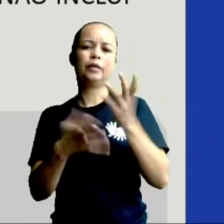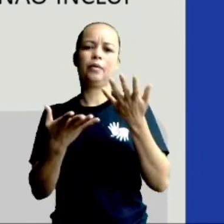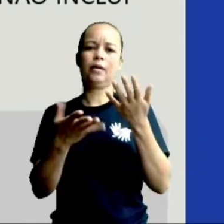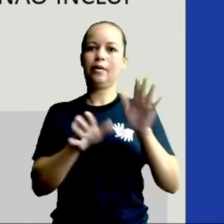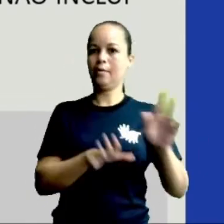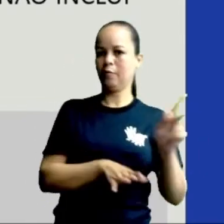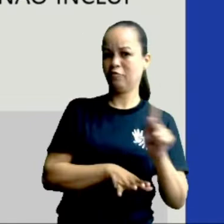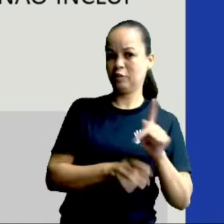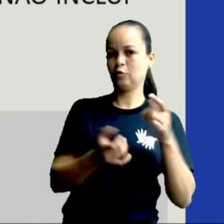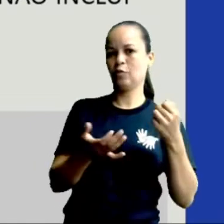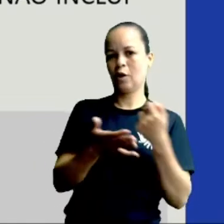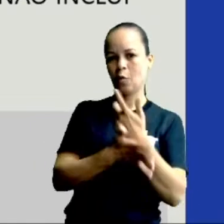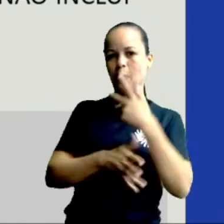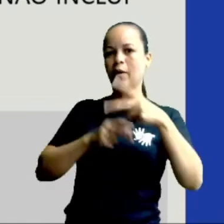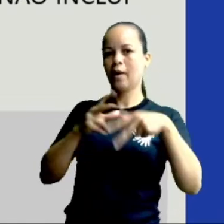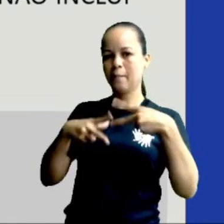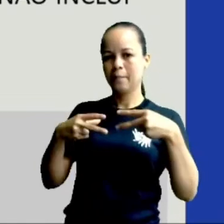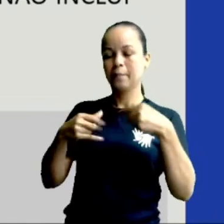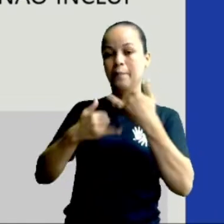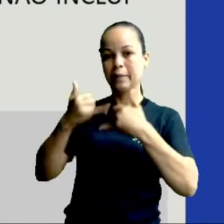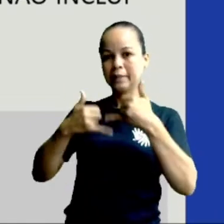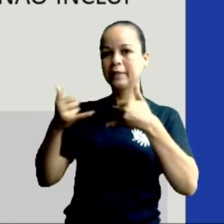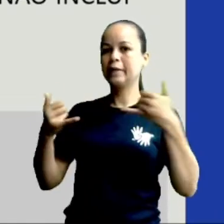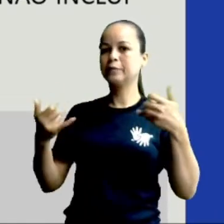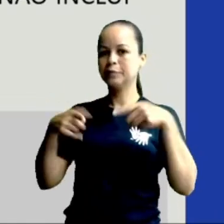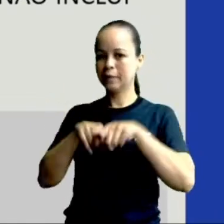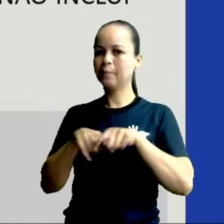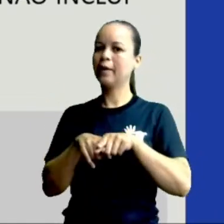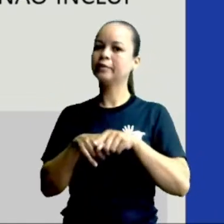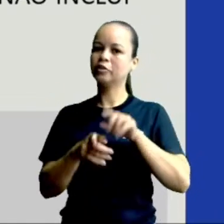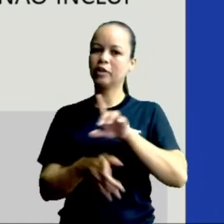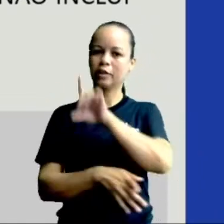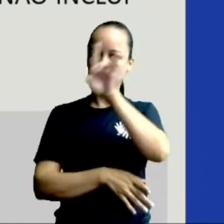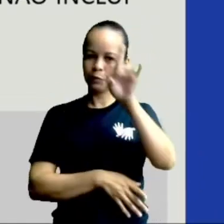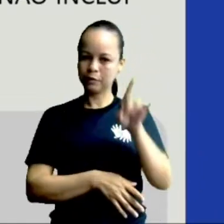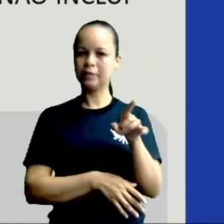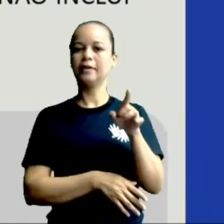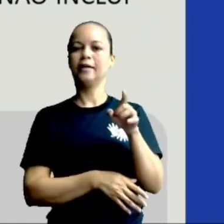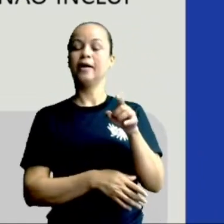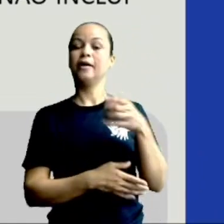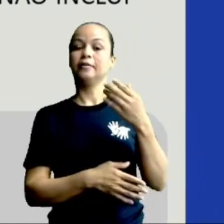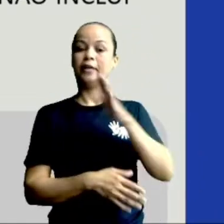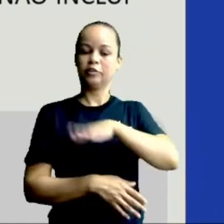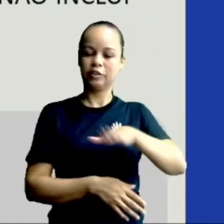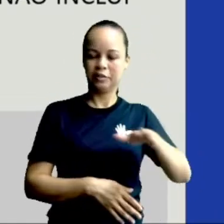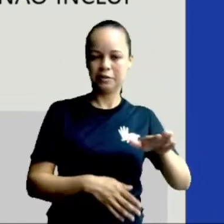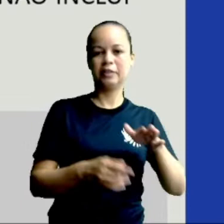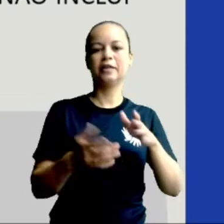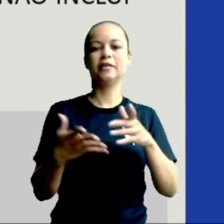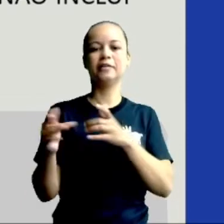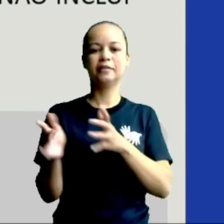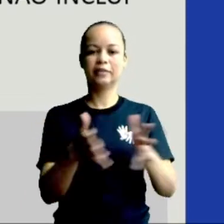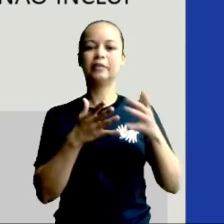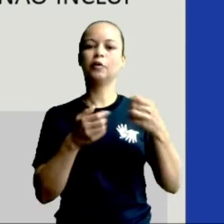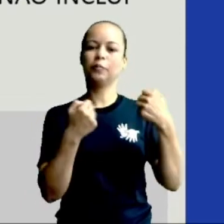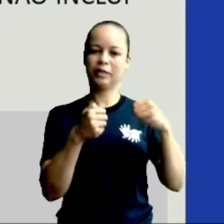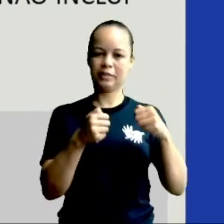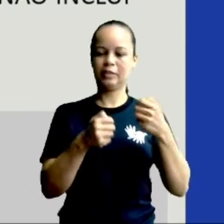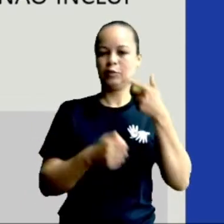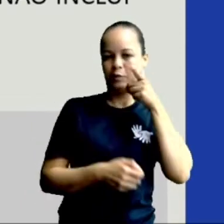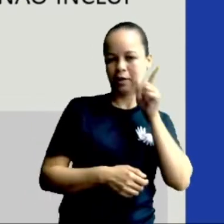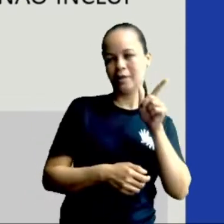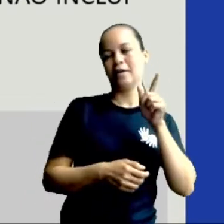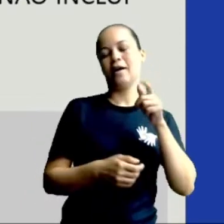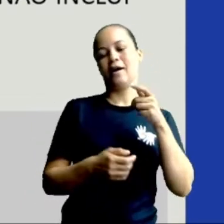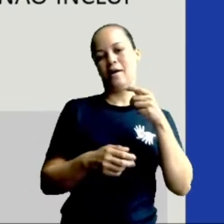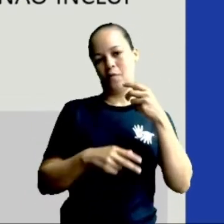Dia das Crianças e eu quero ganhar um brinquedo. Então, para ganhar esse brinquedo, a mamãe precisa do dinheiro